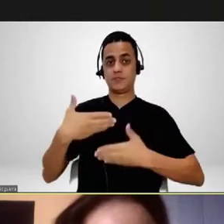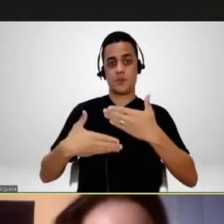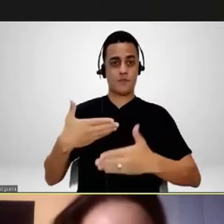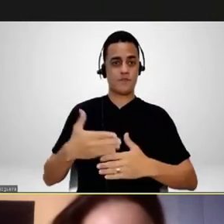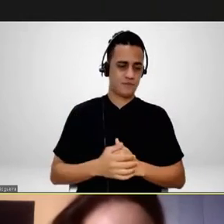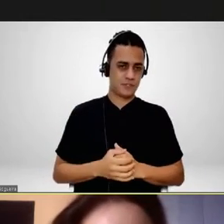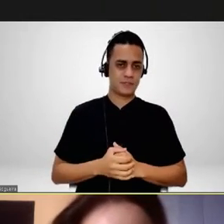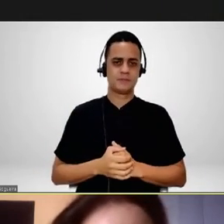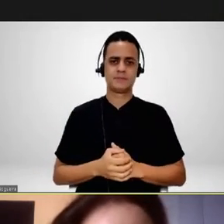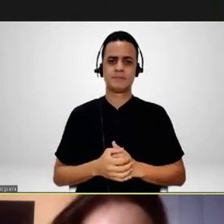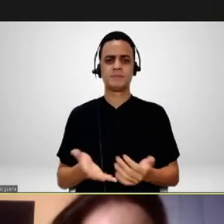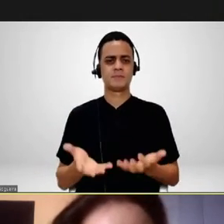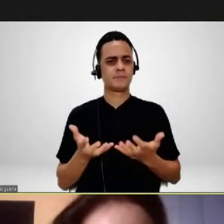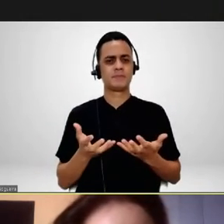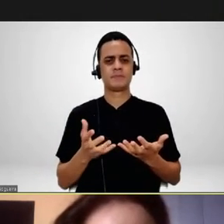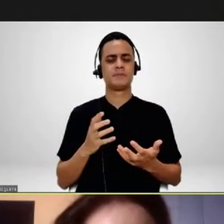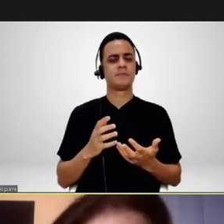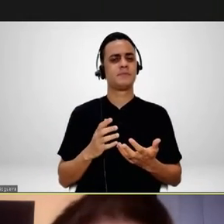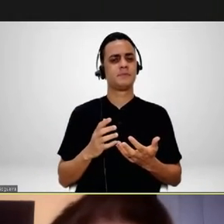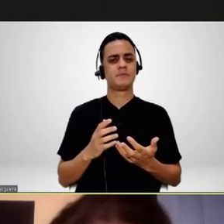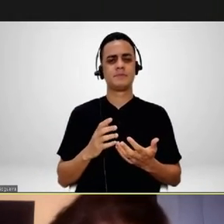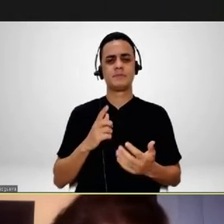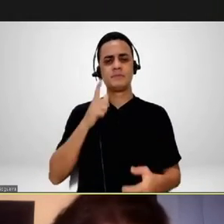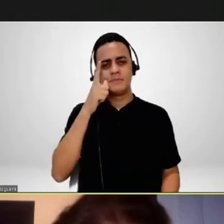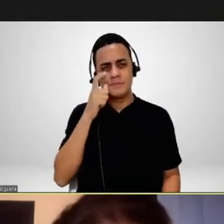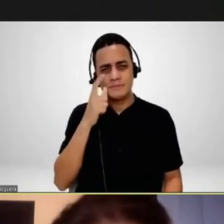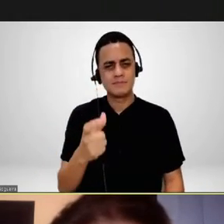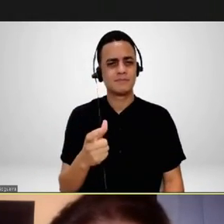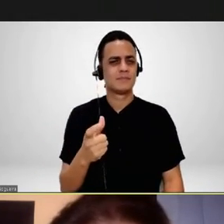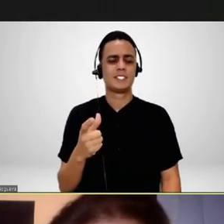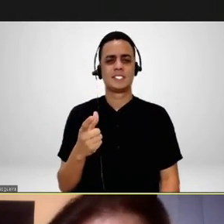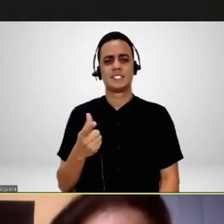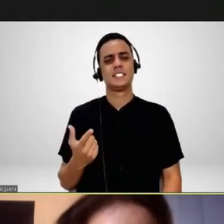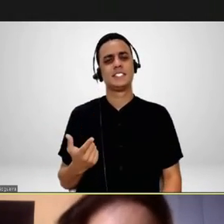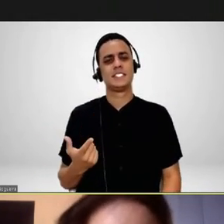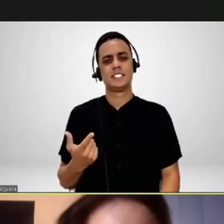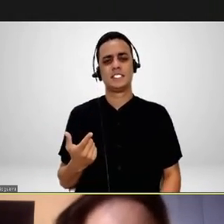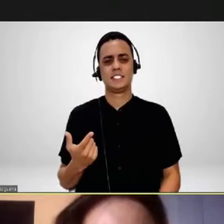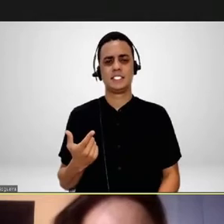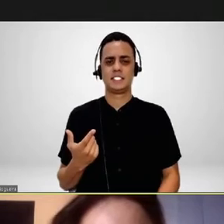agora, e muito interessante essa